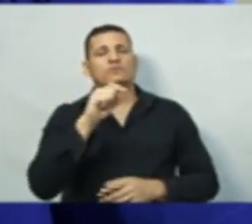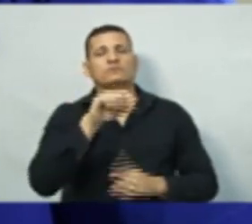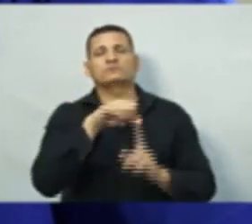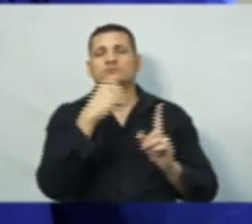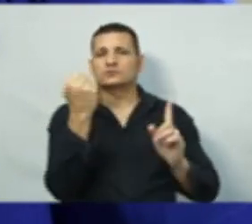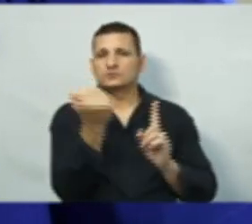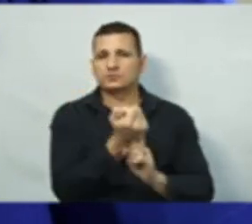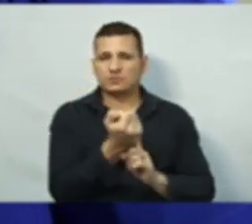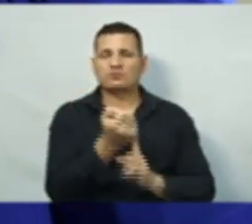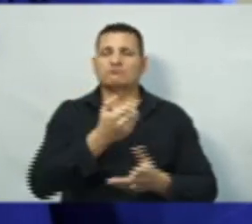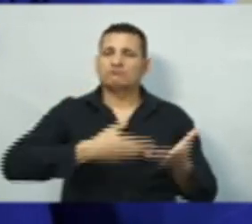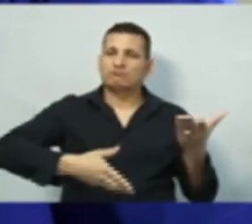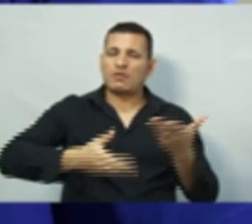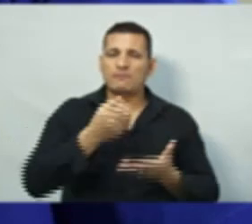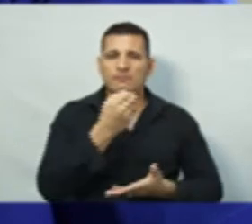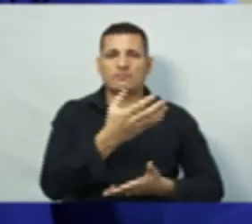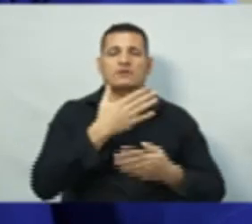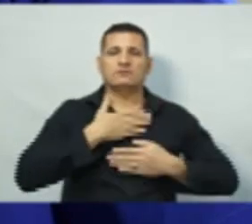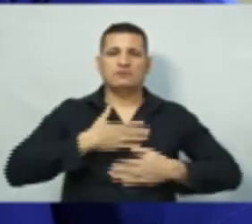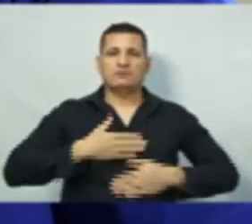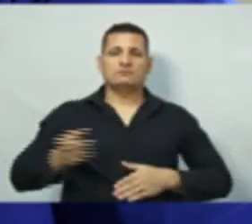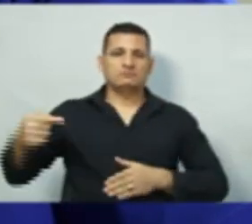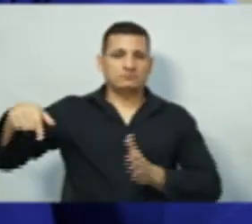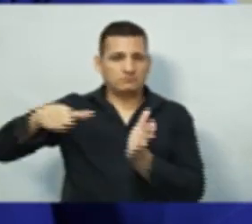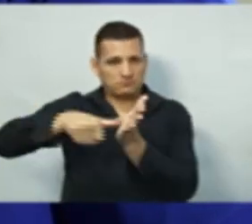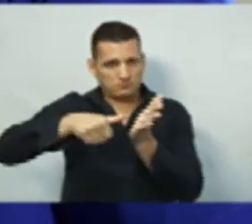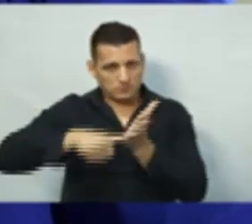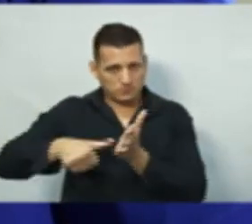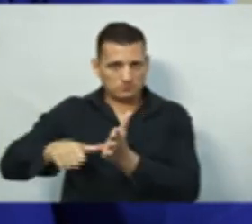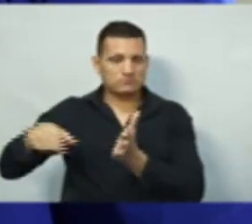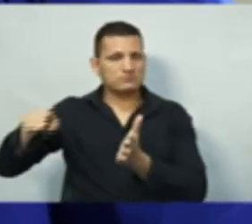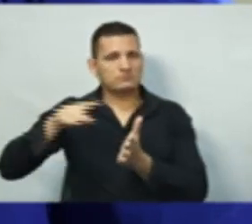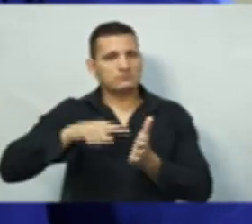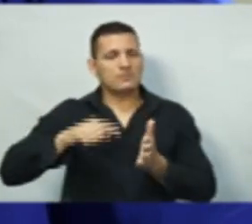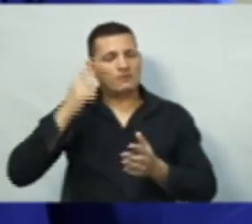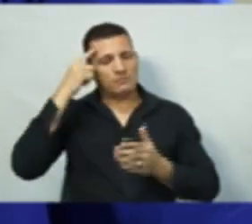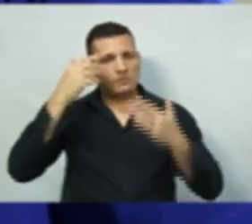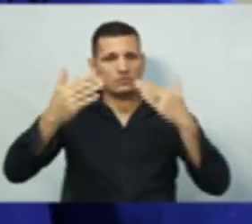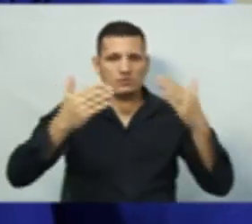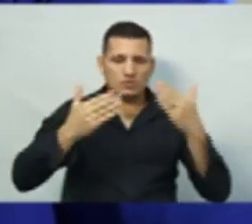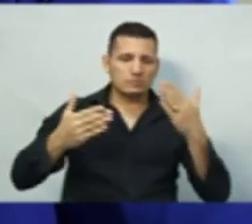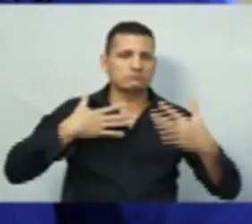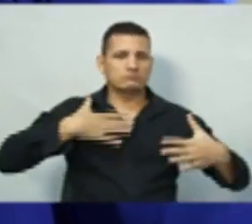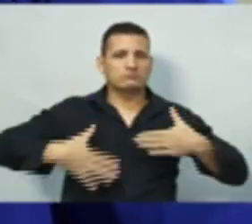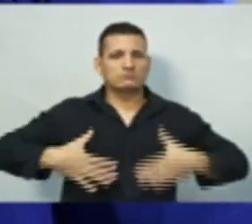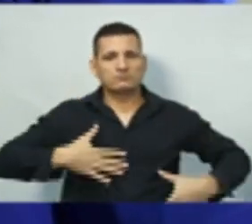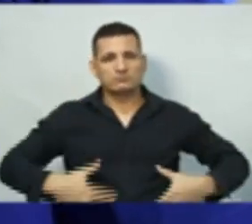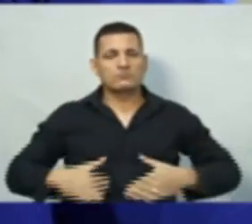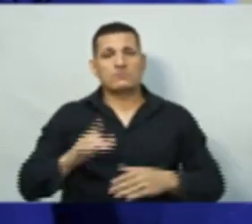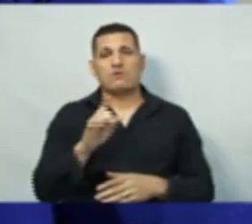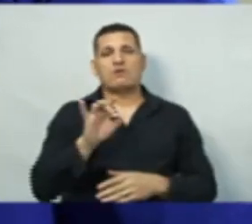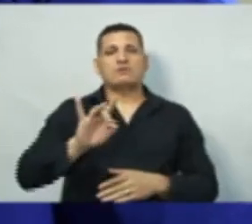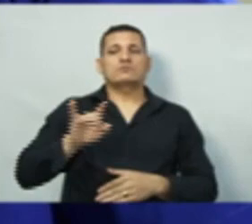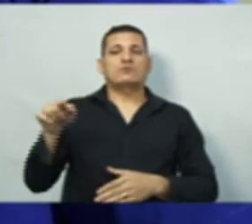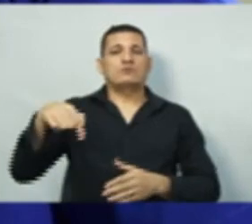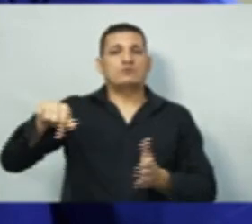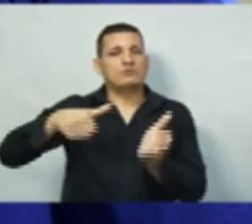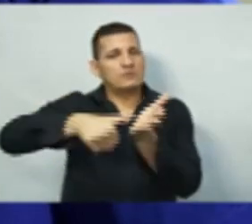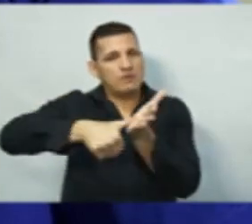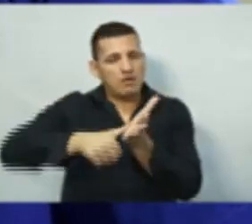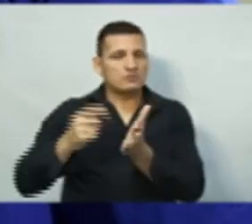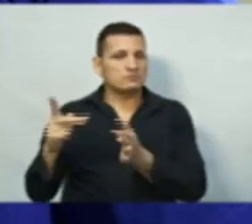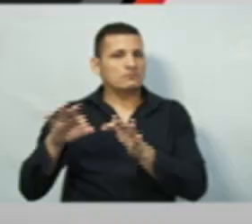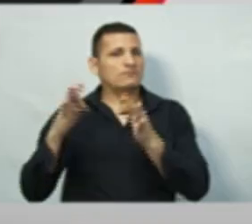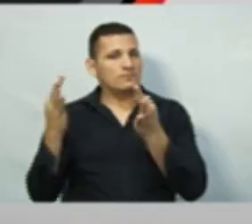cooperado, ou seja, o seu bem-estar do cooperado, na parte psicológica, física, e não só do cooperado, mas de seus